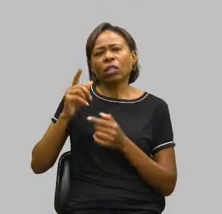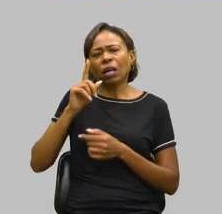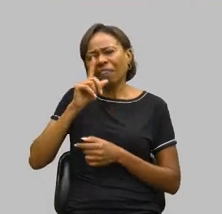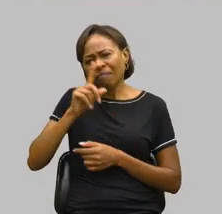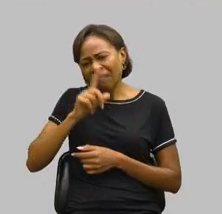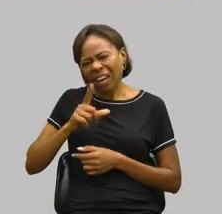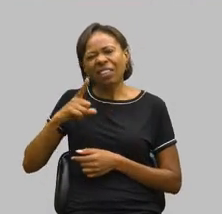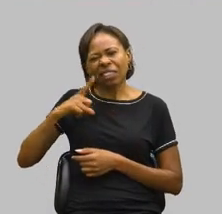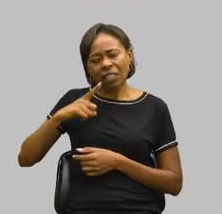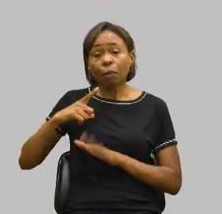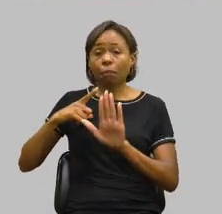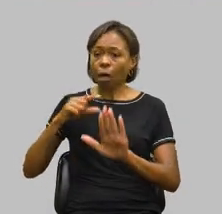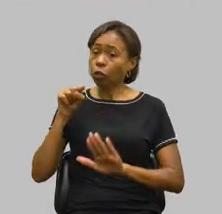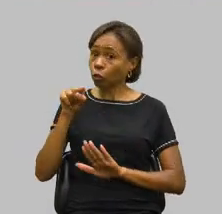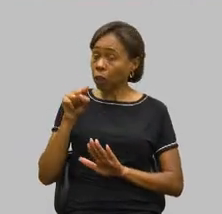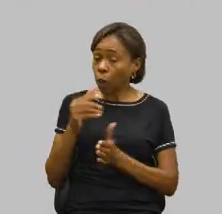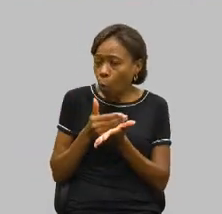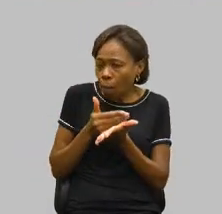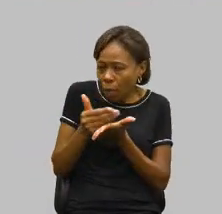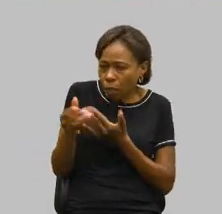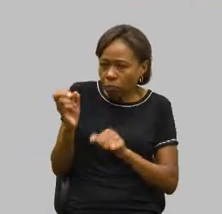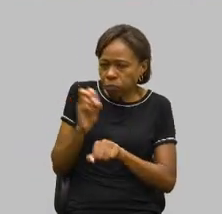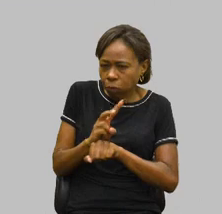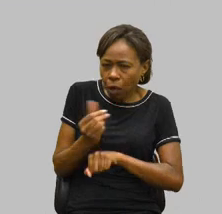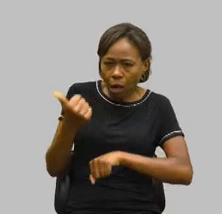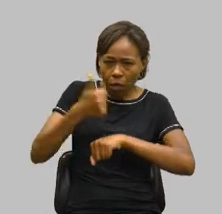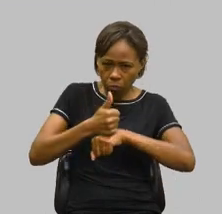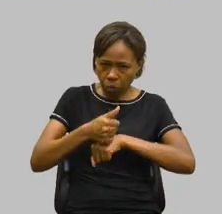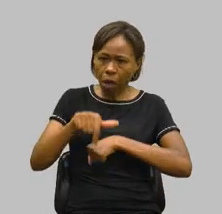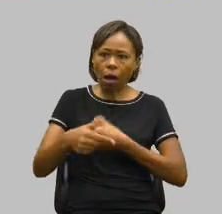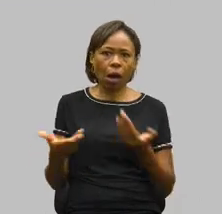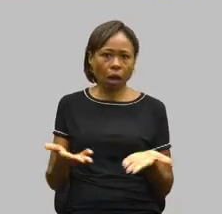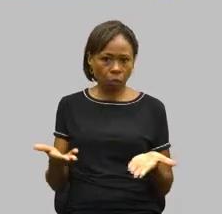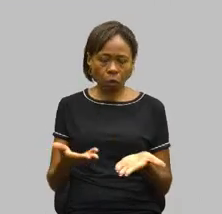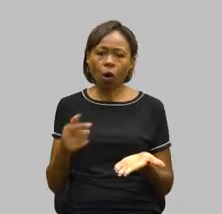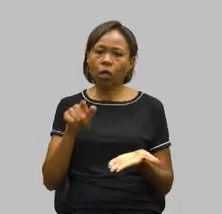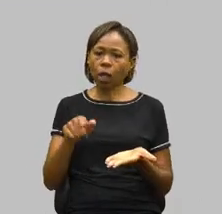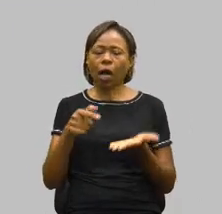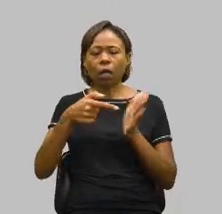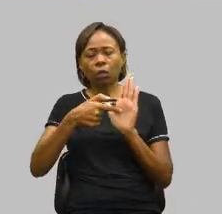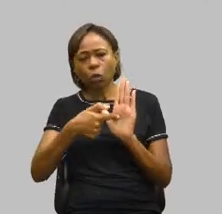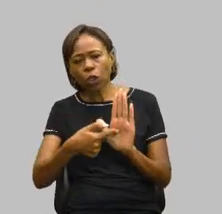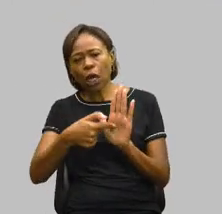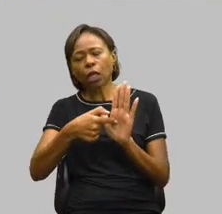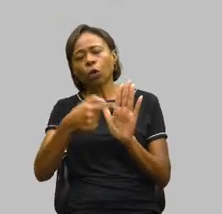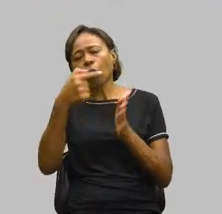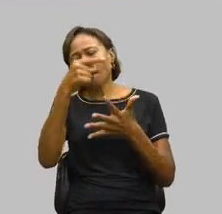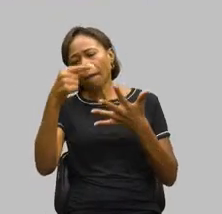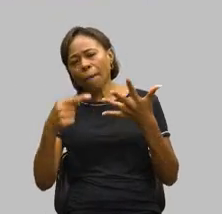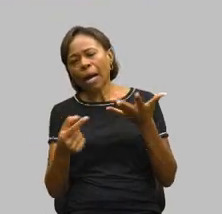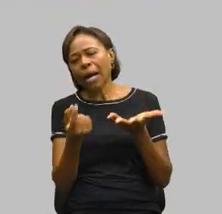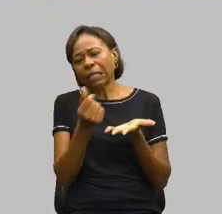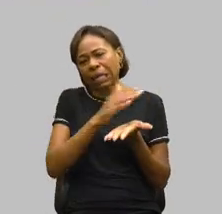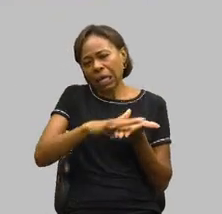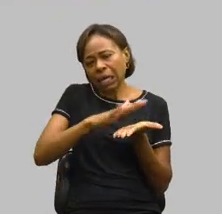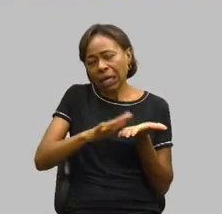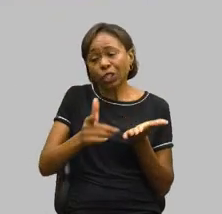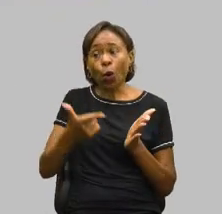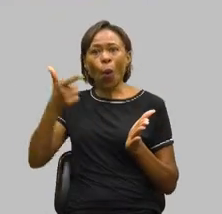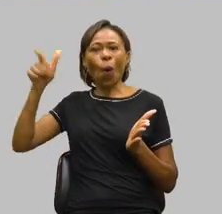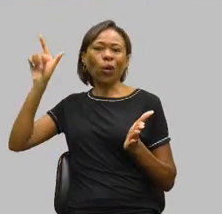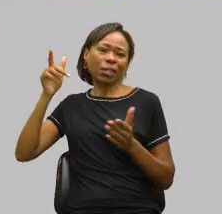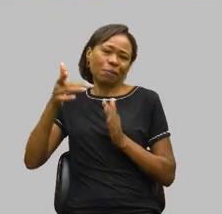você está assumindo agora tá prestando contas também de um trabalho que foi realizado por uma outra pessoa que de forma